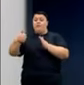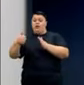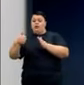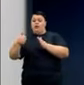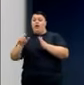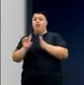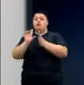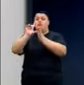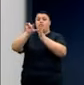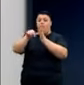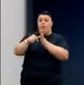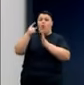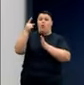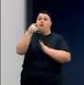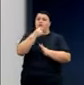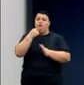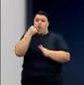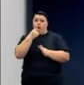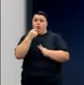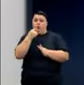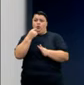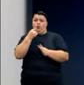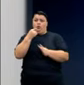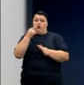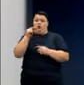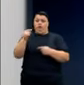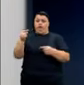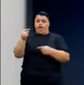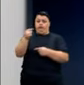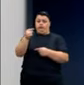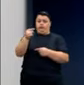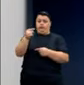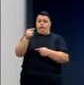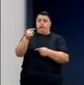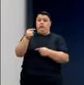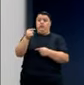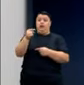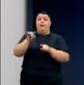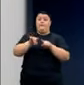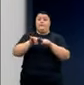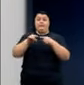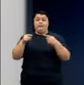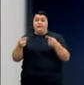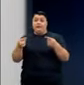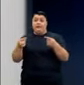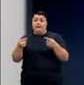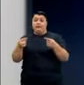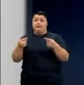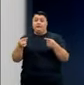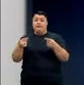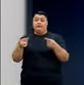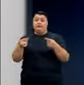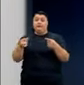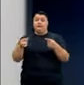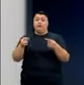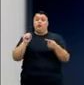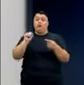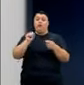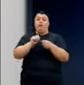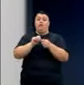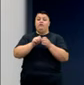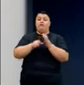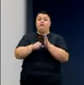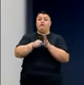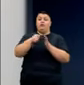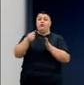outro processo, a boca. Mesma coisa no protostômio. Mas a ênfase é qual que origina primeiro, né? O